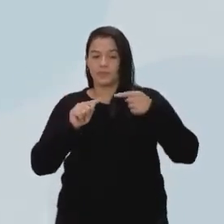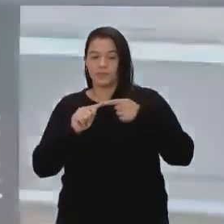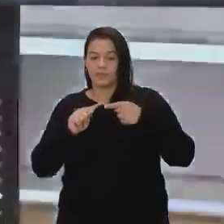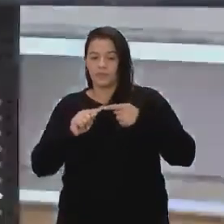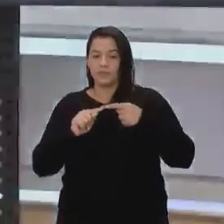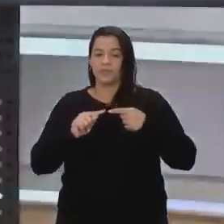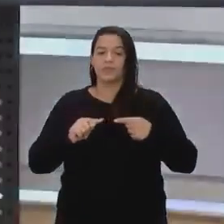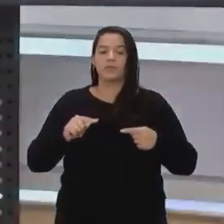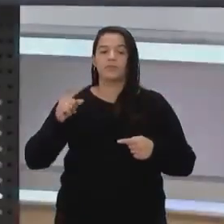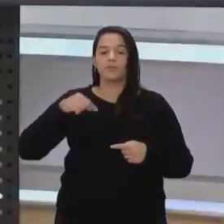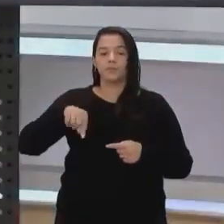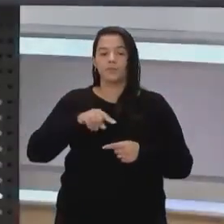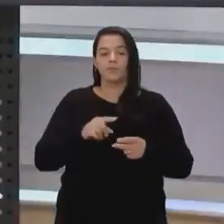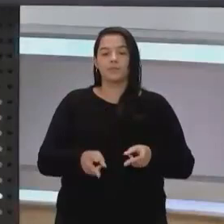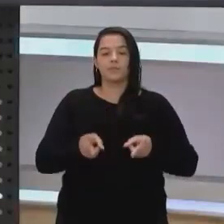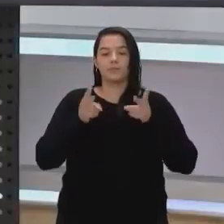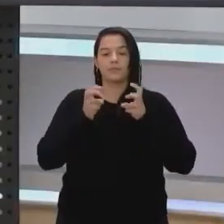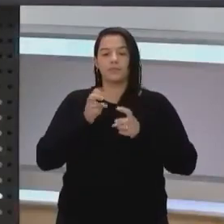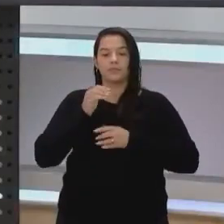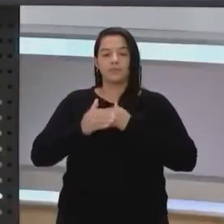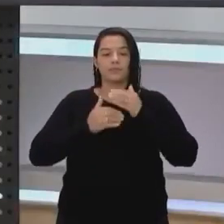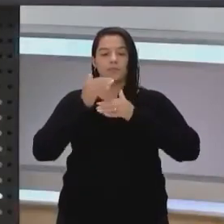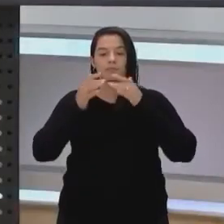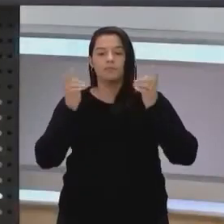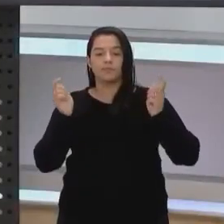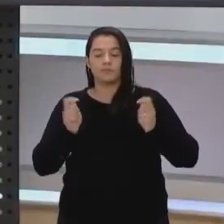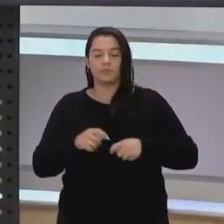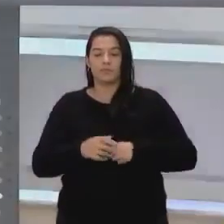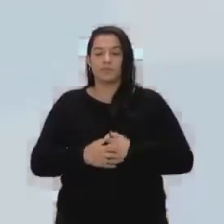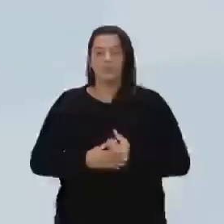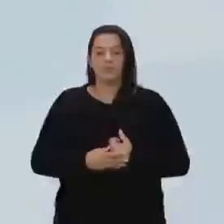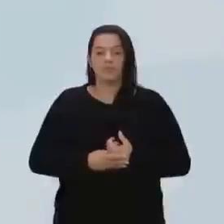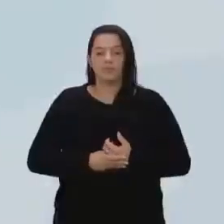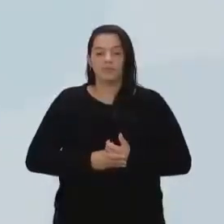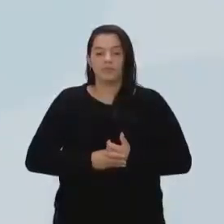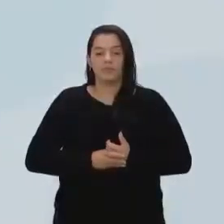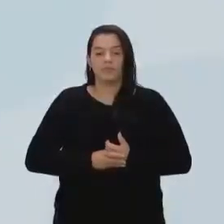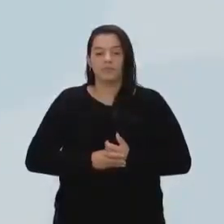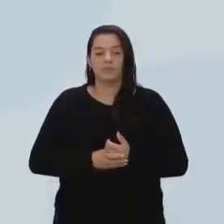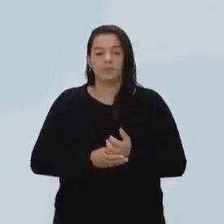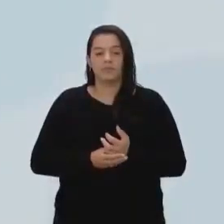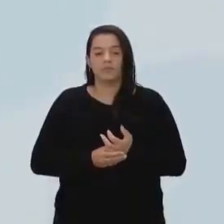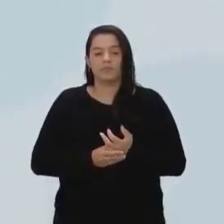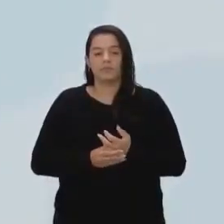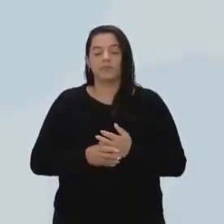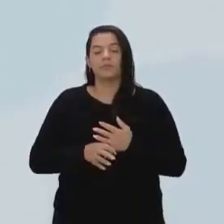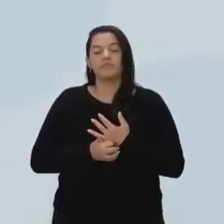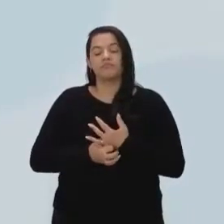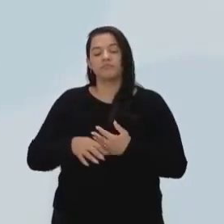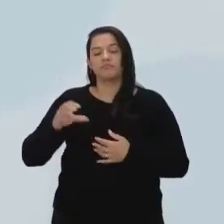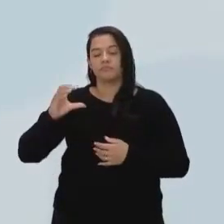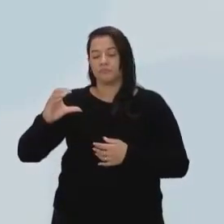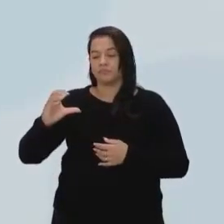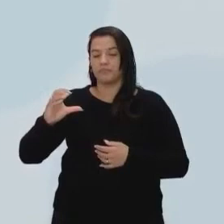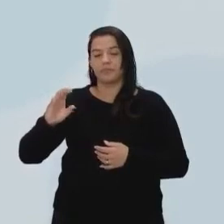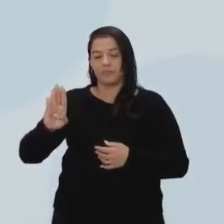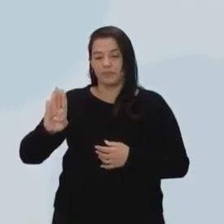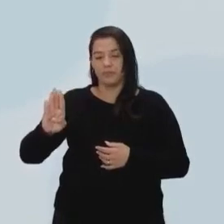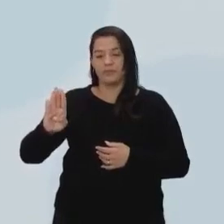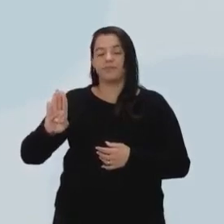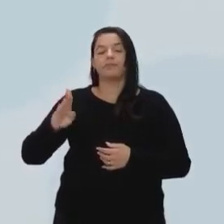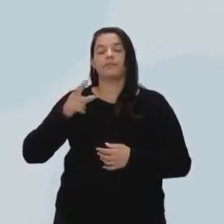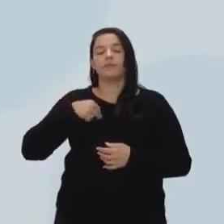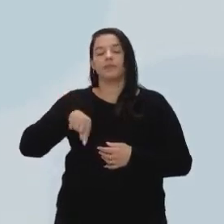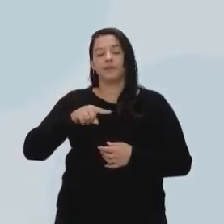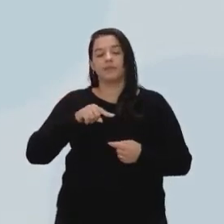conseguiu identificar esse processo aí? Olha, eu acho que ela está interessante, né? Porque a gente percebe que